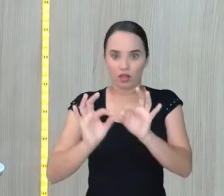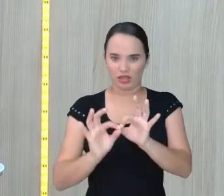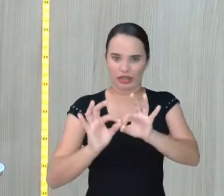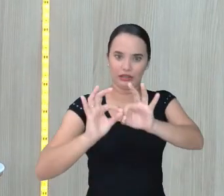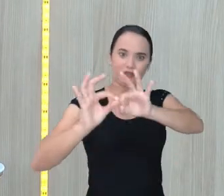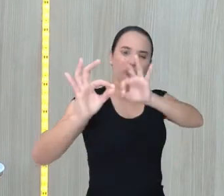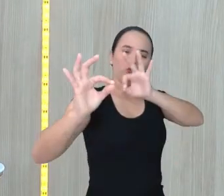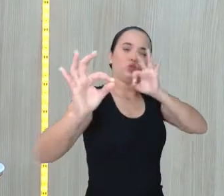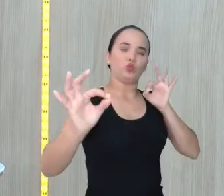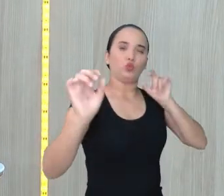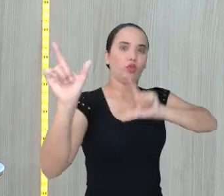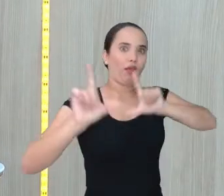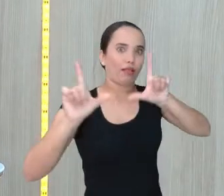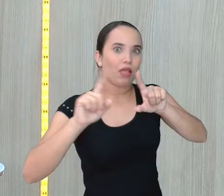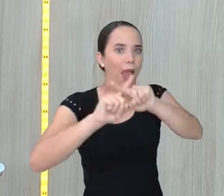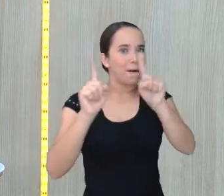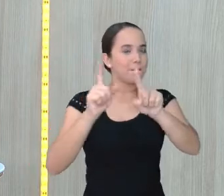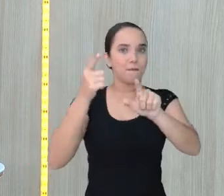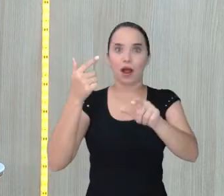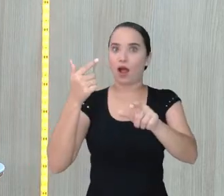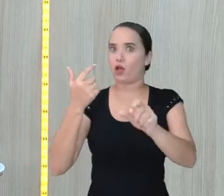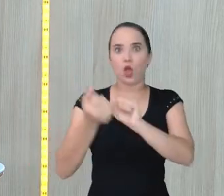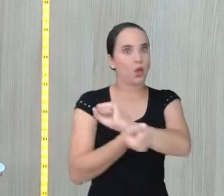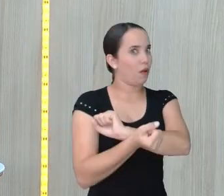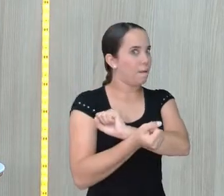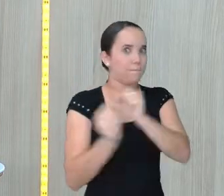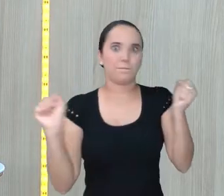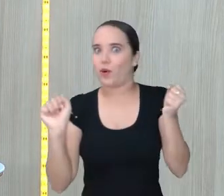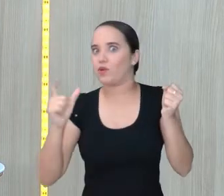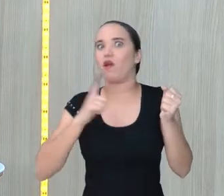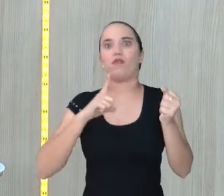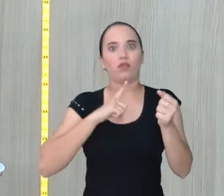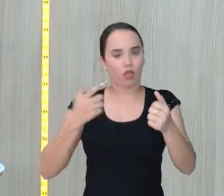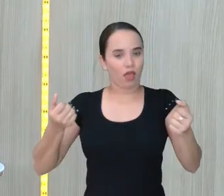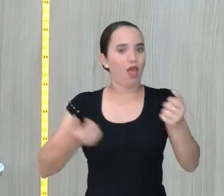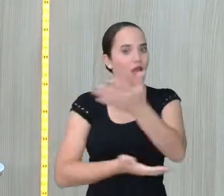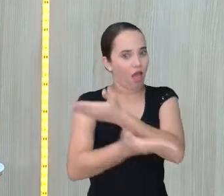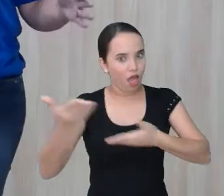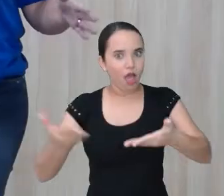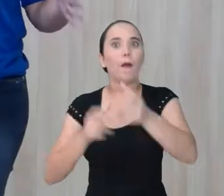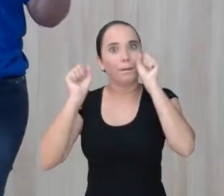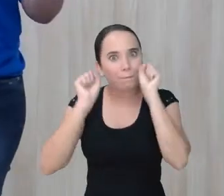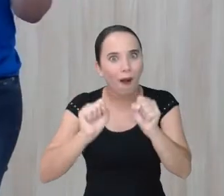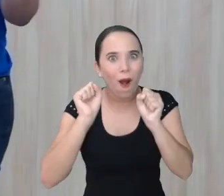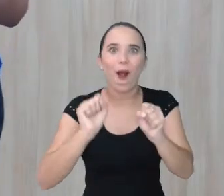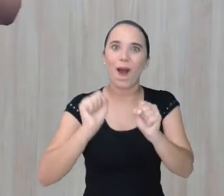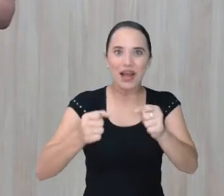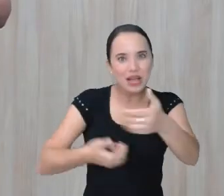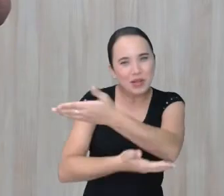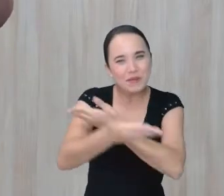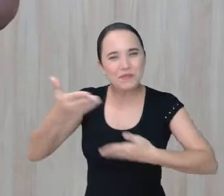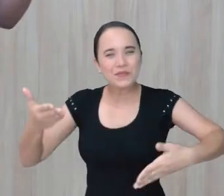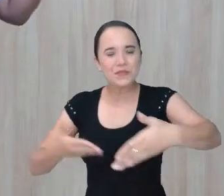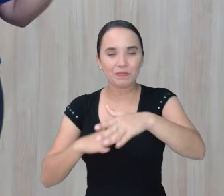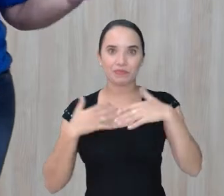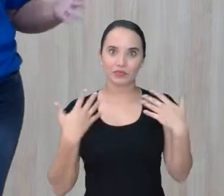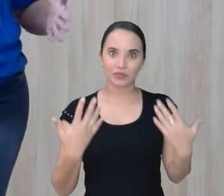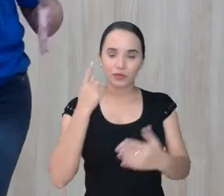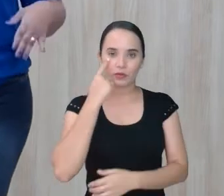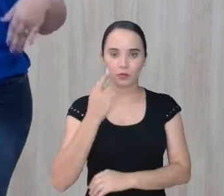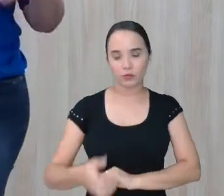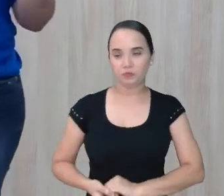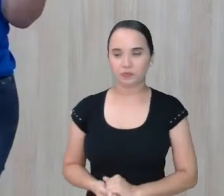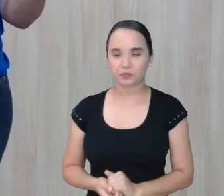da tela, mas não impede de interagir, não é Exatamente, isso? professora. Então, vejam, vamos falar do gênero